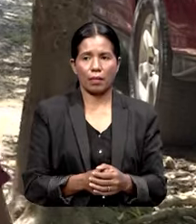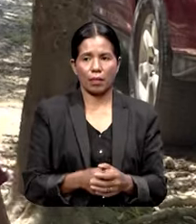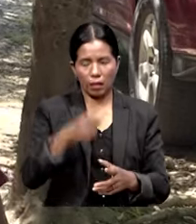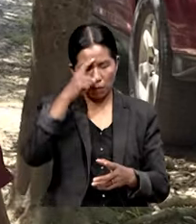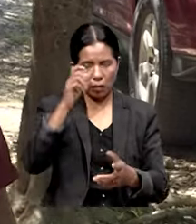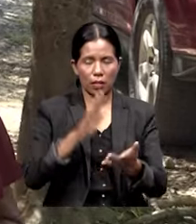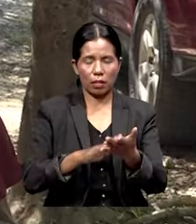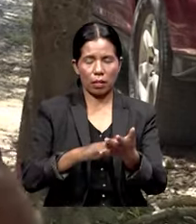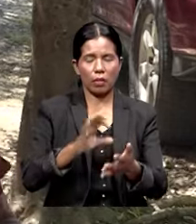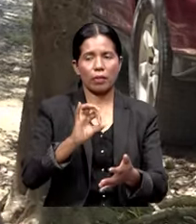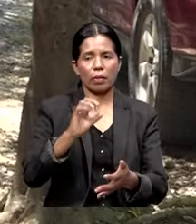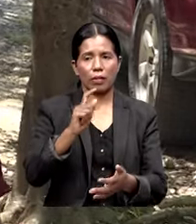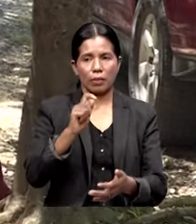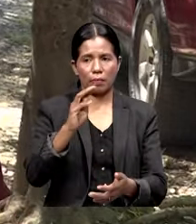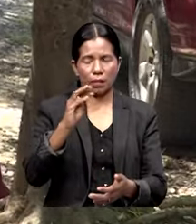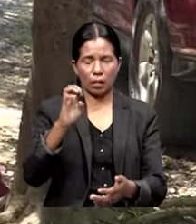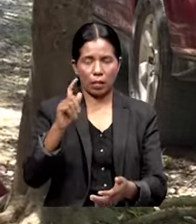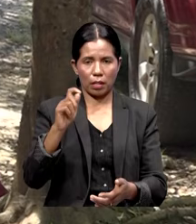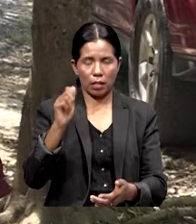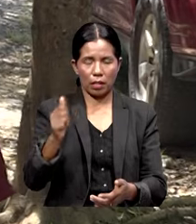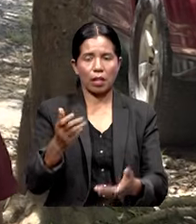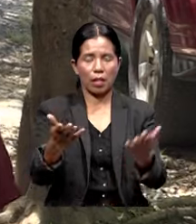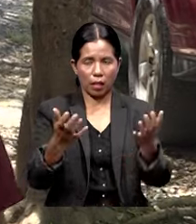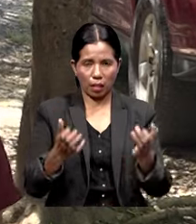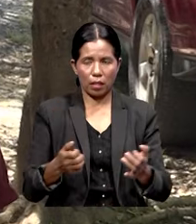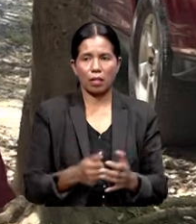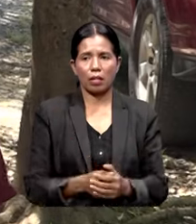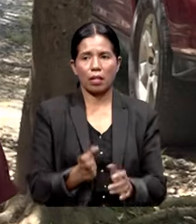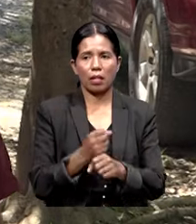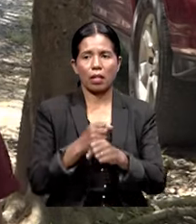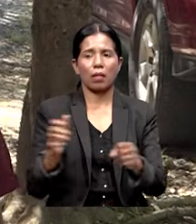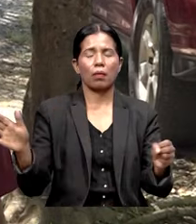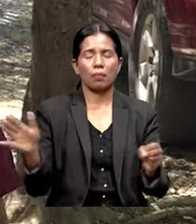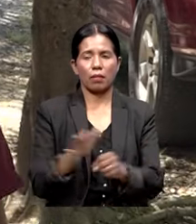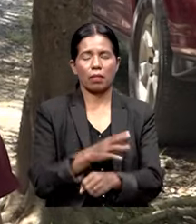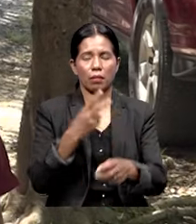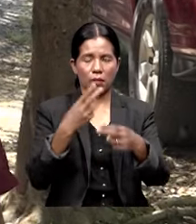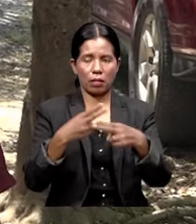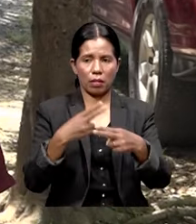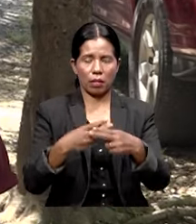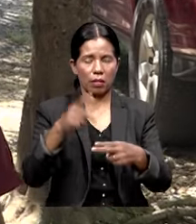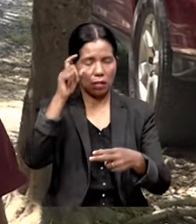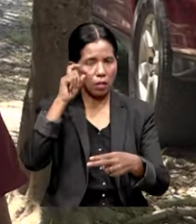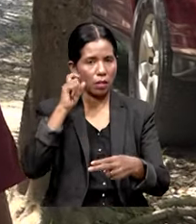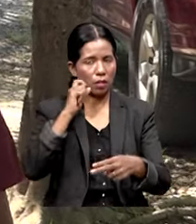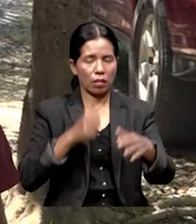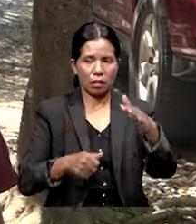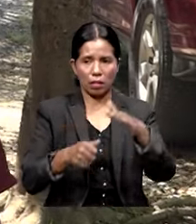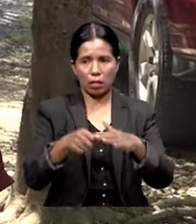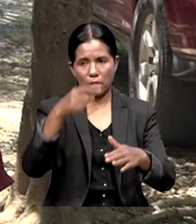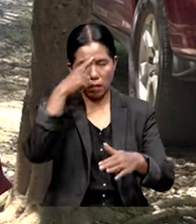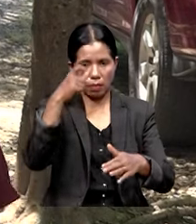nem escola Fatometa, mas bem autoridade ia carac né atu halu completo ho narang ida kaira ala sana na Guzmão né tamba